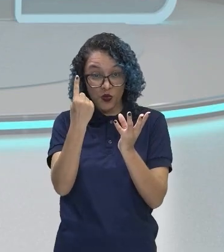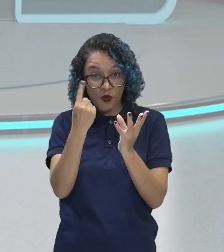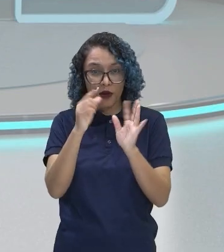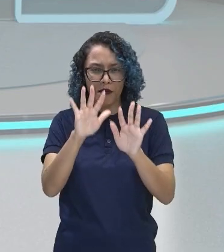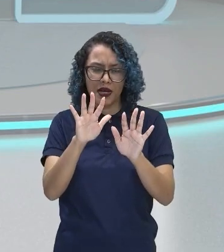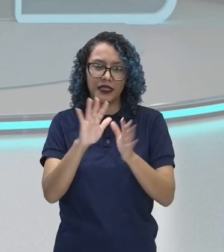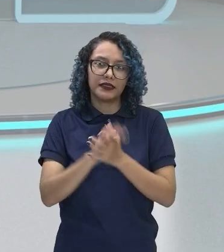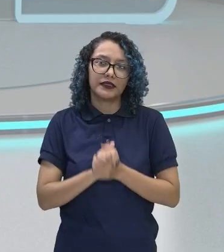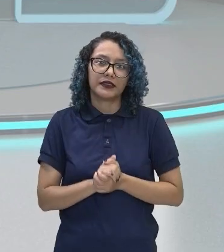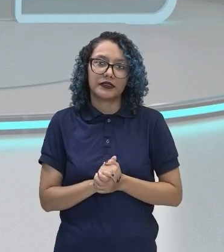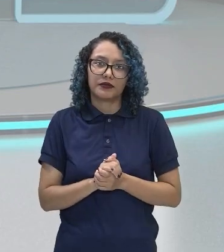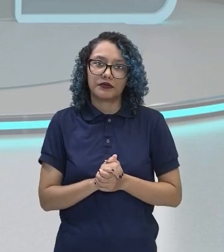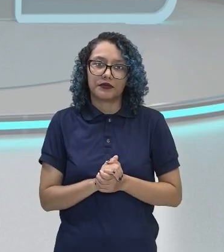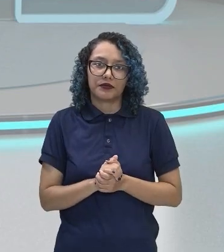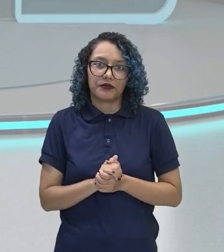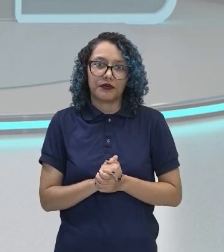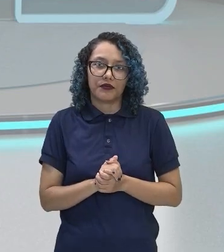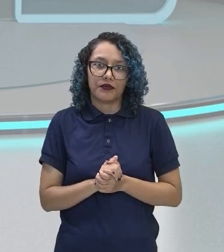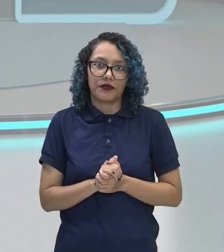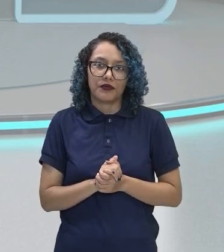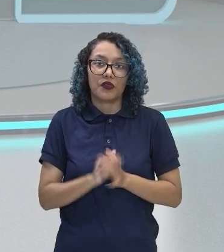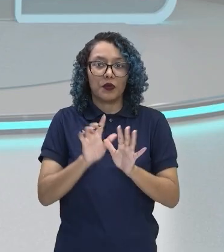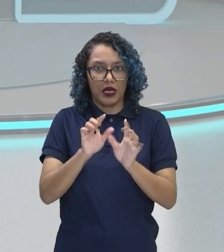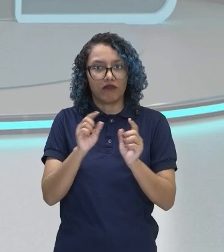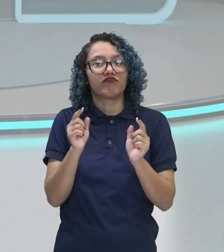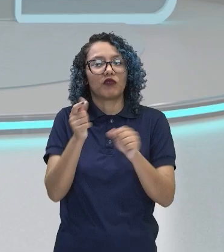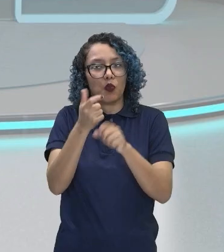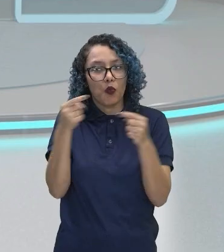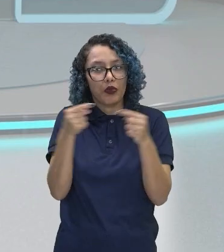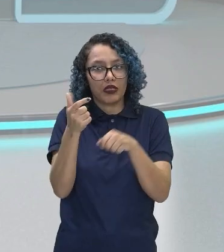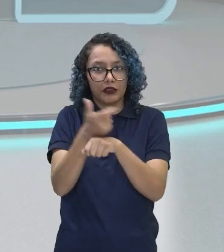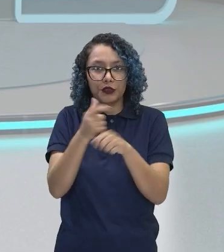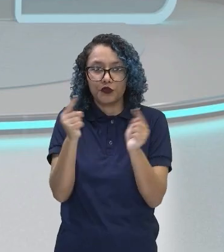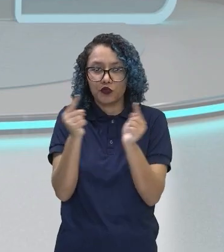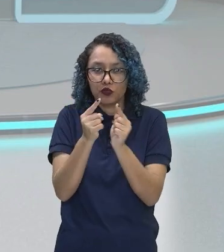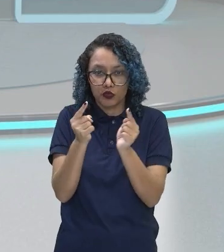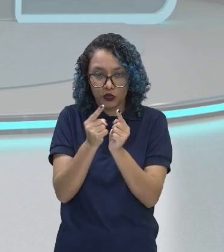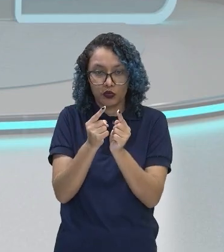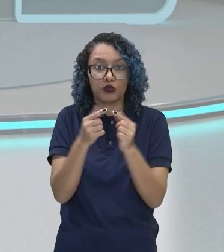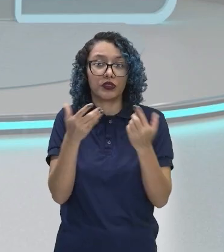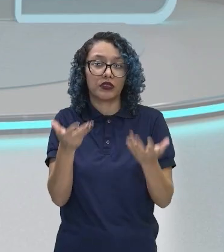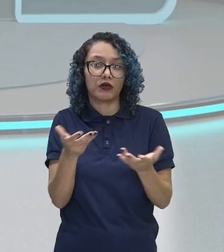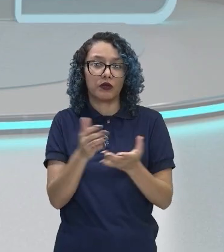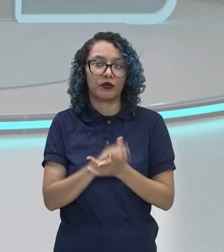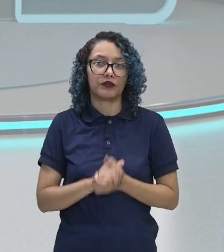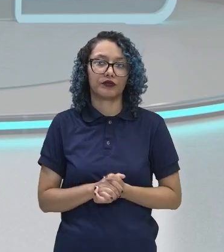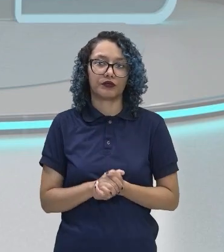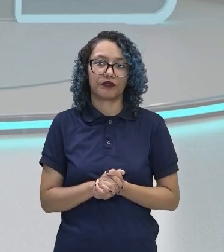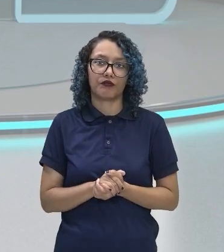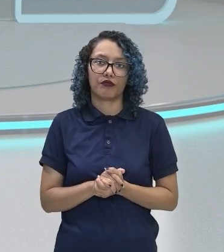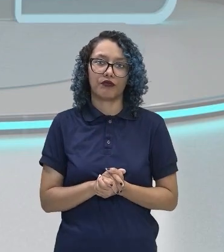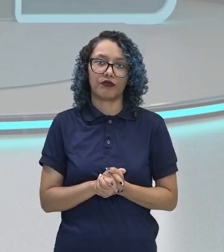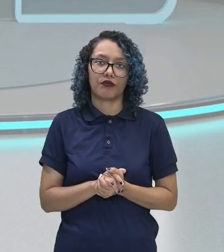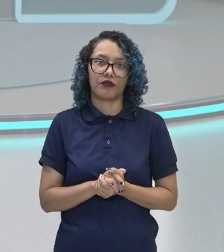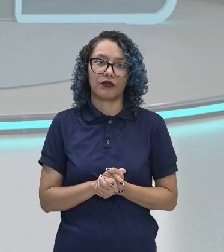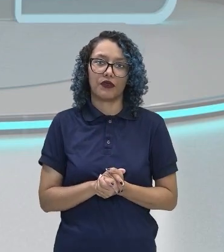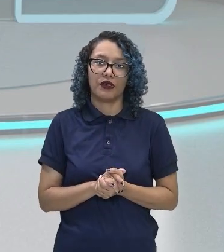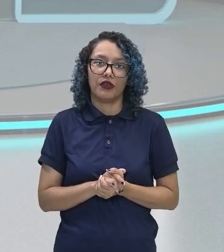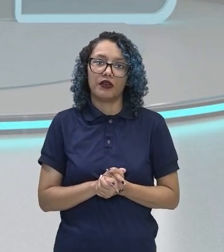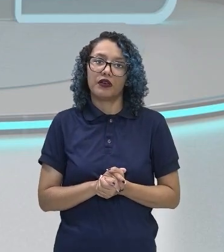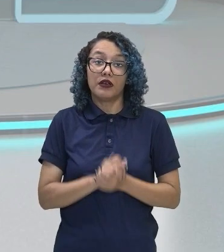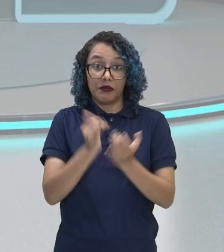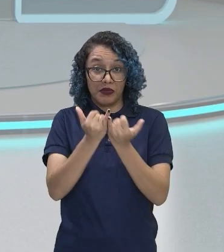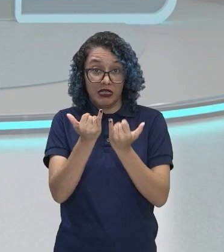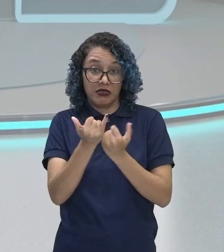coincidência, tá? Ele é um adjetivo curto também, e aí, coincidentemente, ele tem, como na língua portuguesa, né, com essa regra que